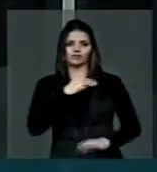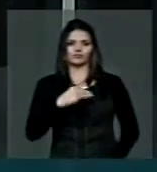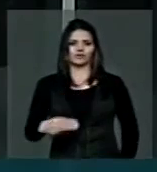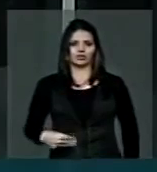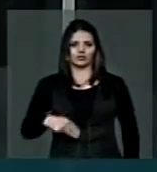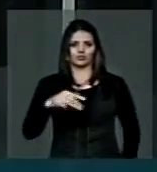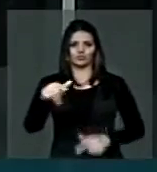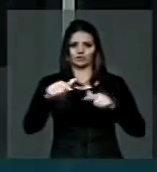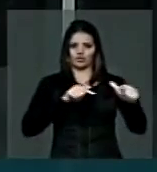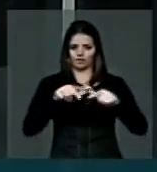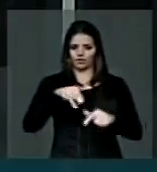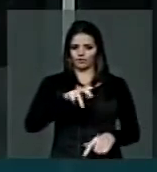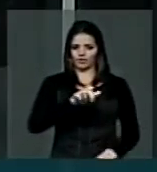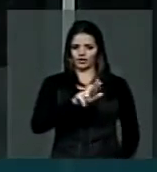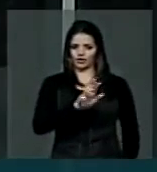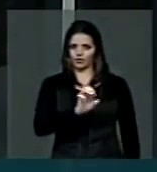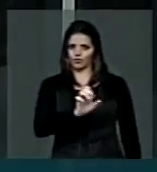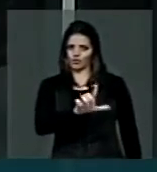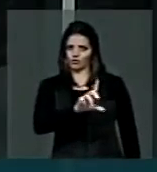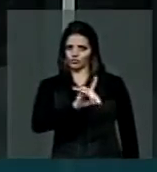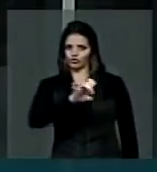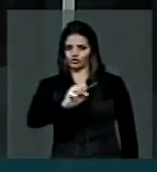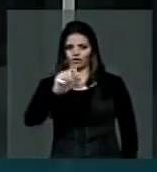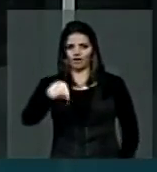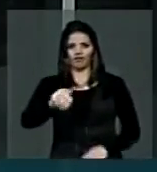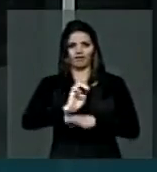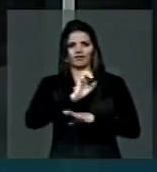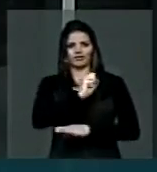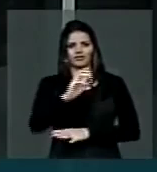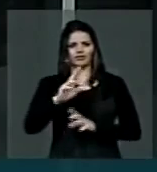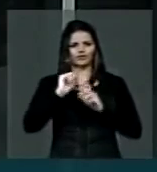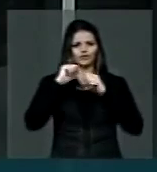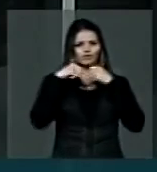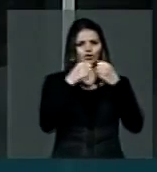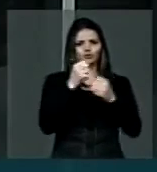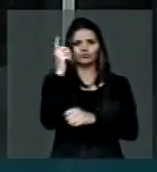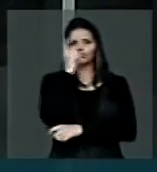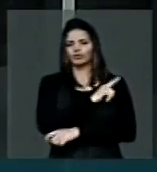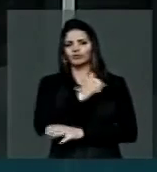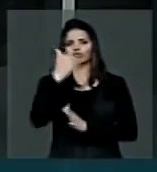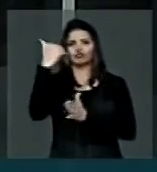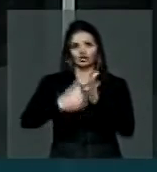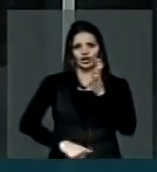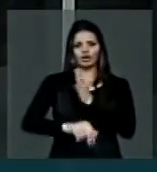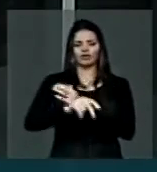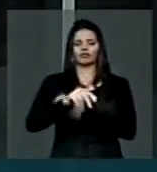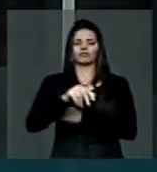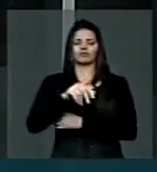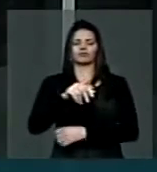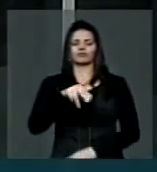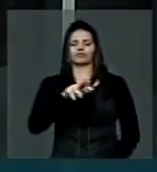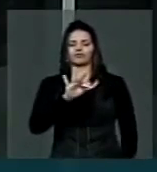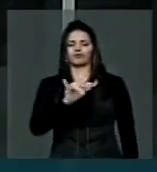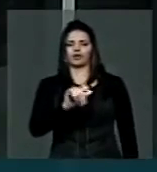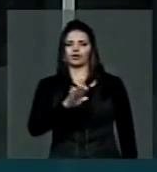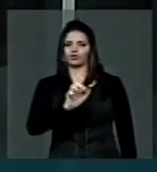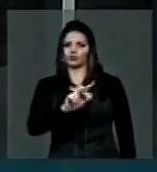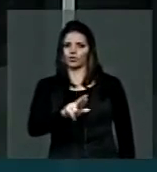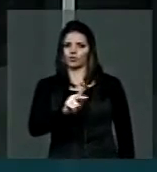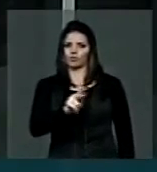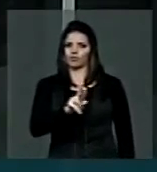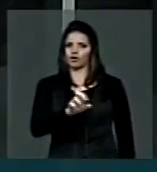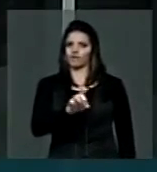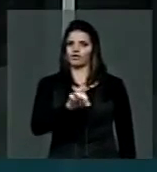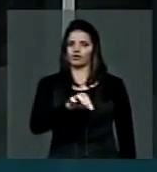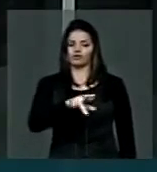catarinense, Manuel Dias, está fazendo um esforço extraordinário para chegar a esta conclusão. Além de todos os